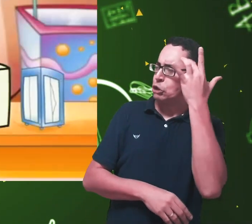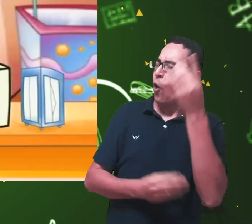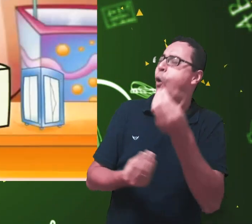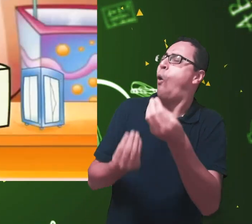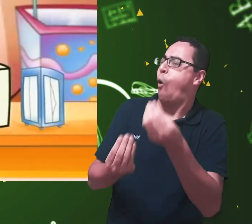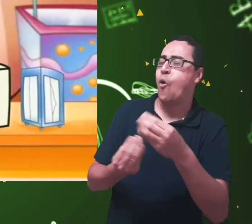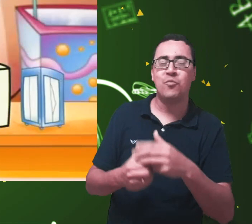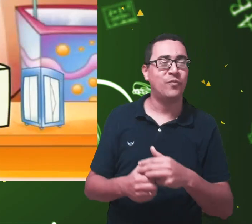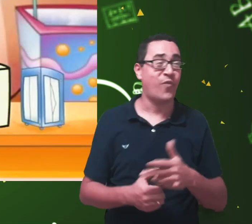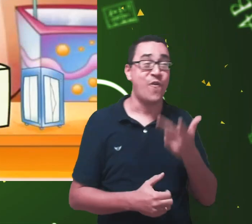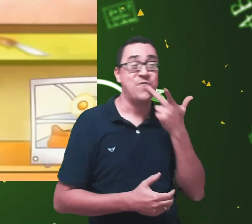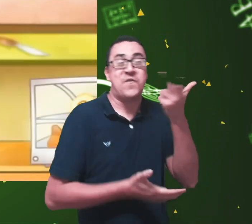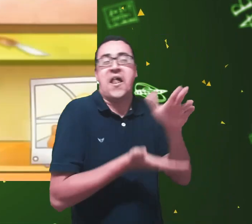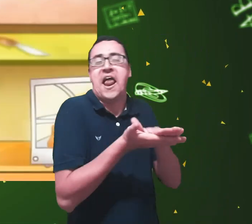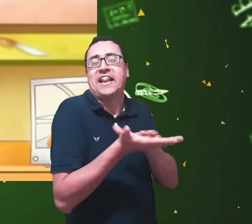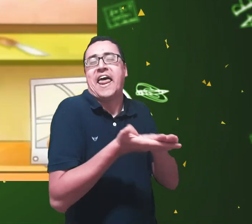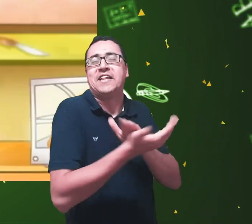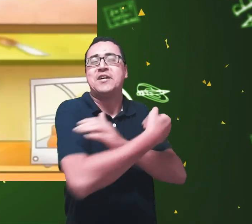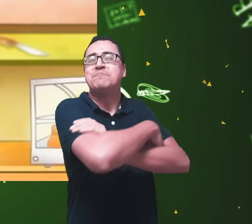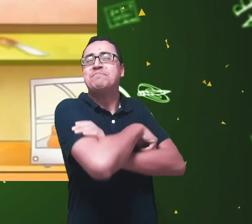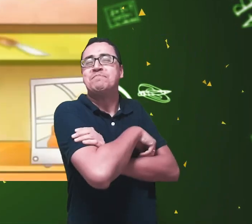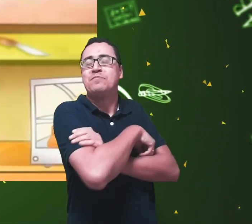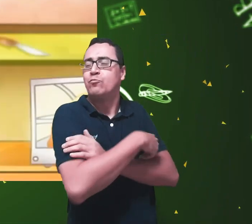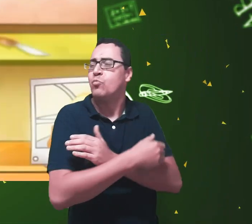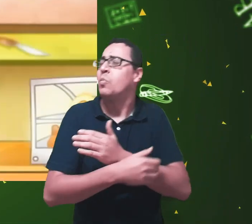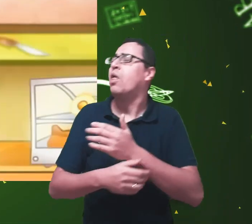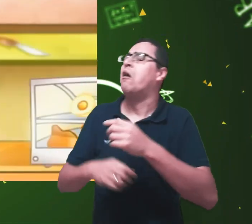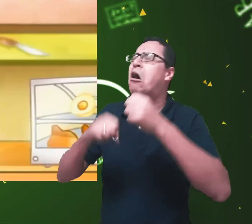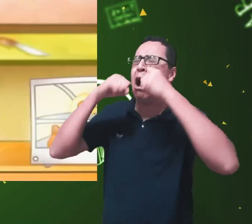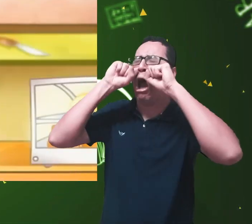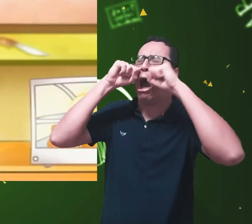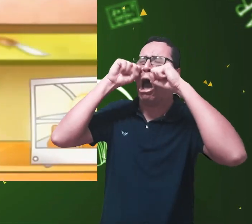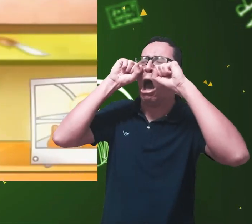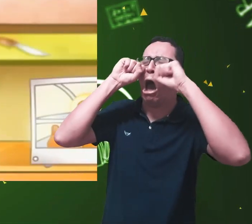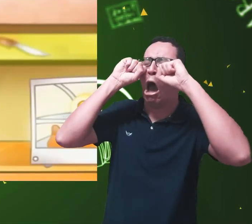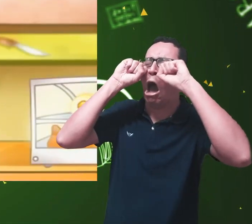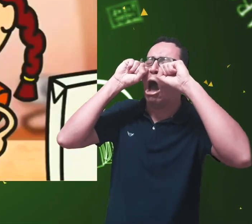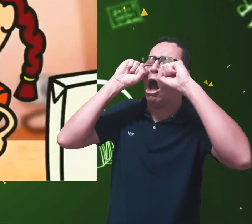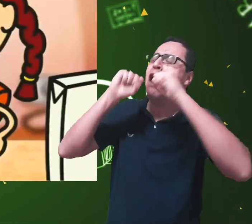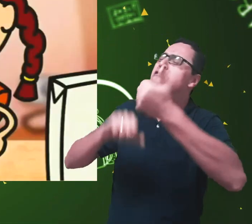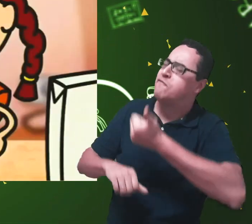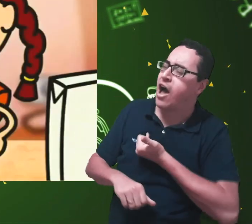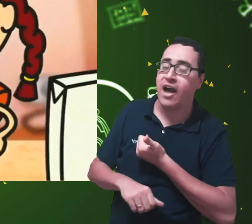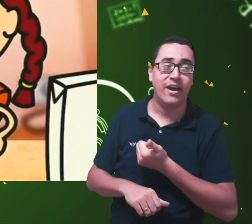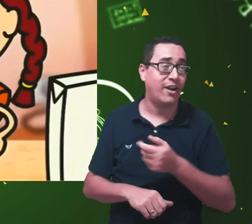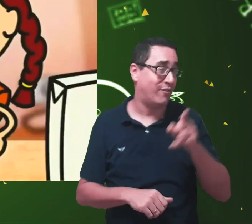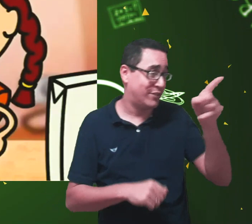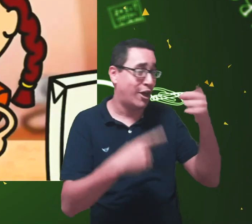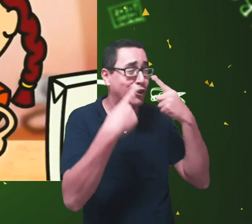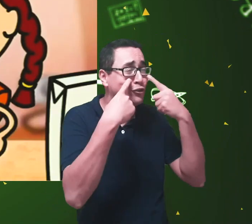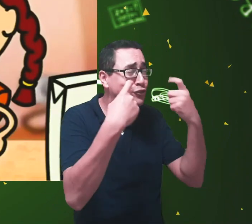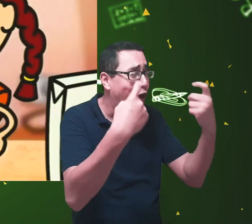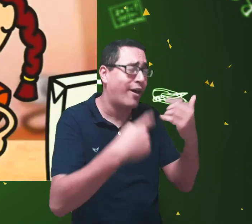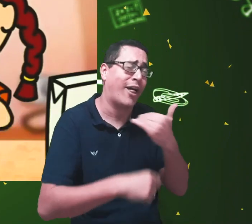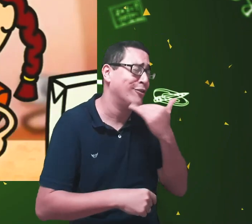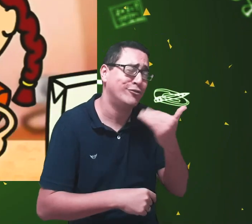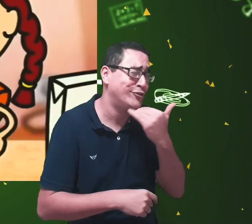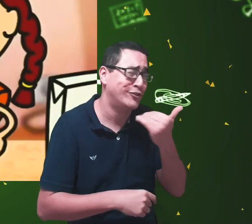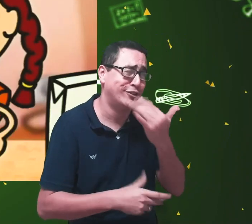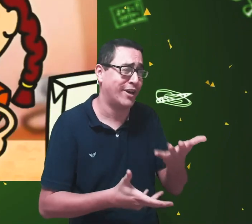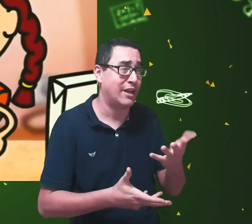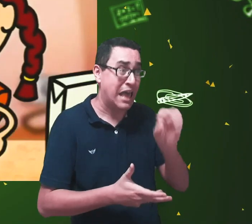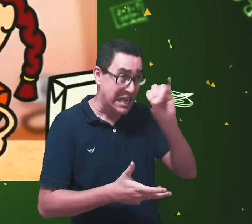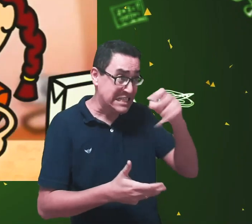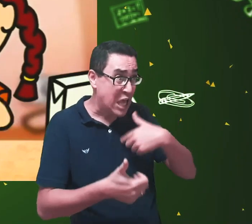sabedoria? Não conto. Conta, vai. Não adianta chorar o leite derramado.